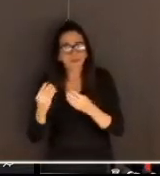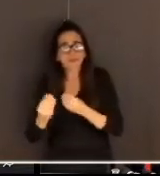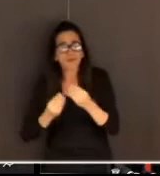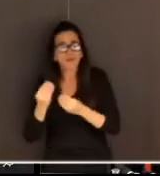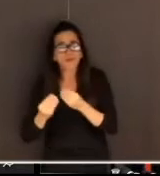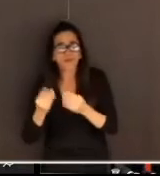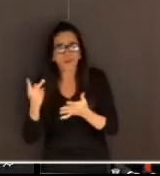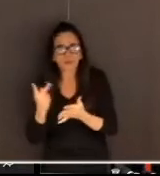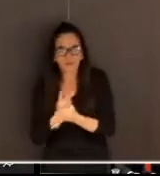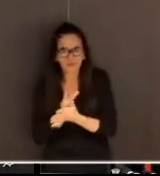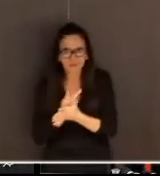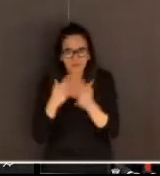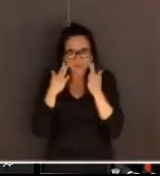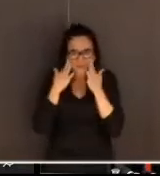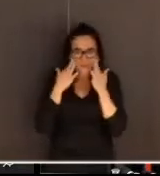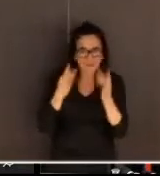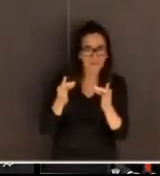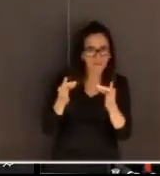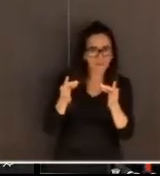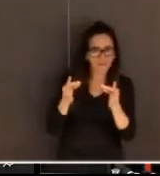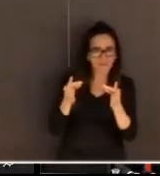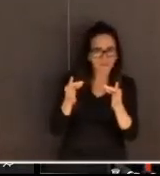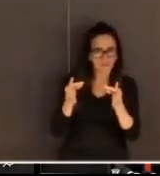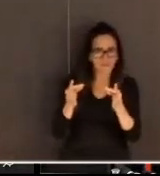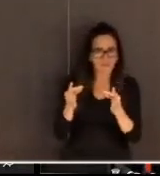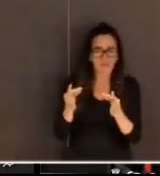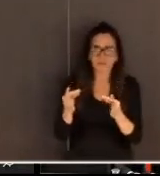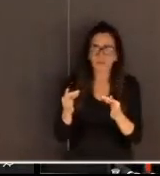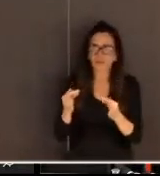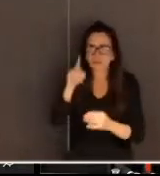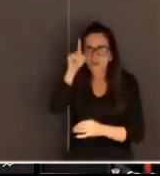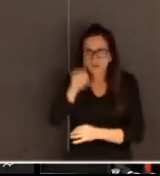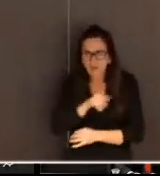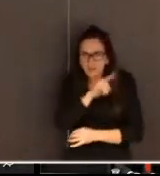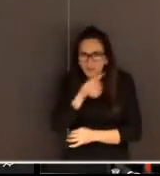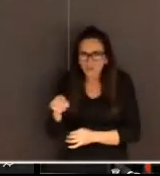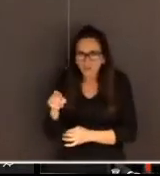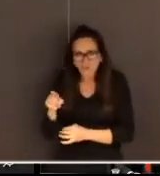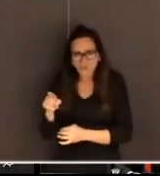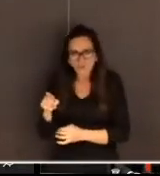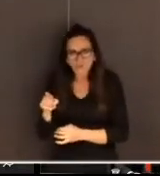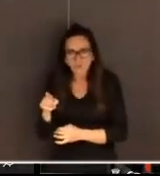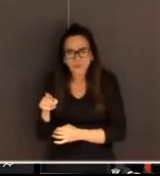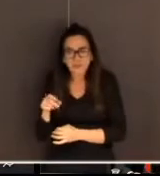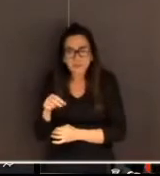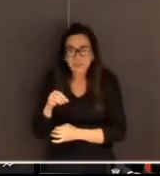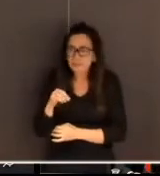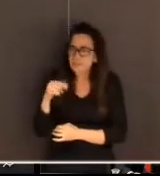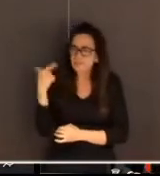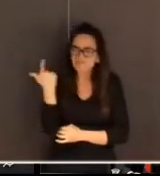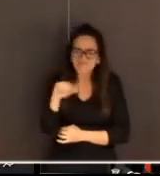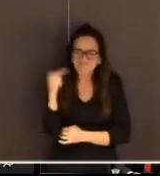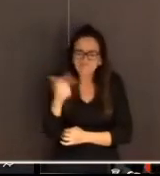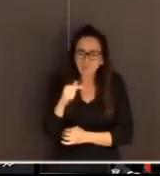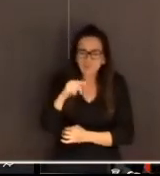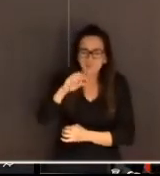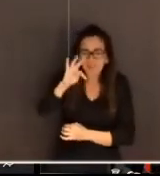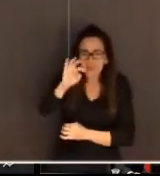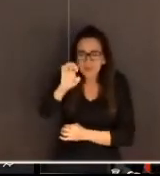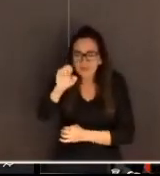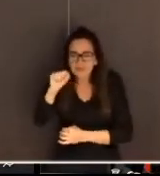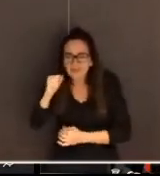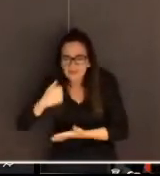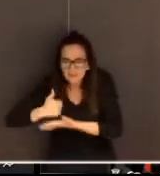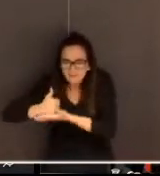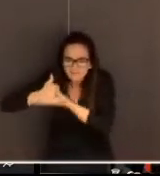Mas atenção, não haverá nulidade se não houver tese absolutória sustentada